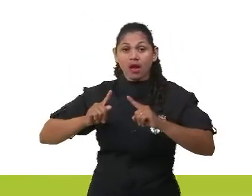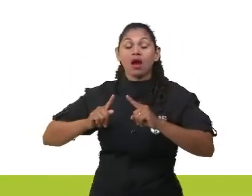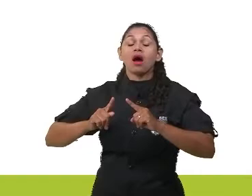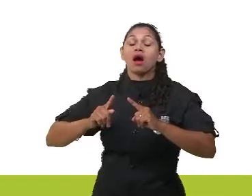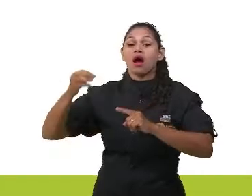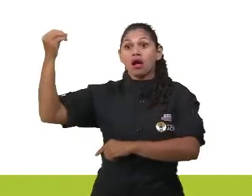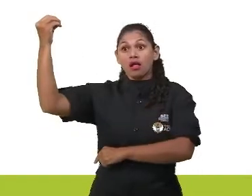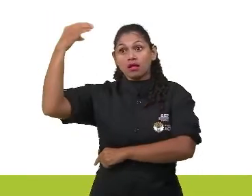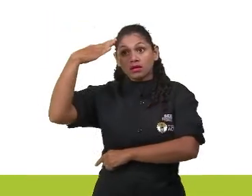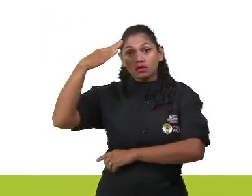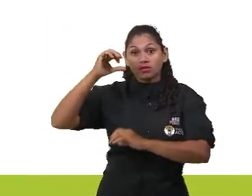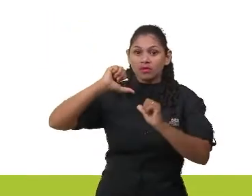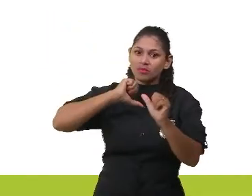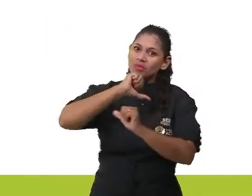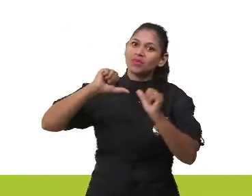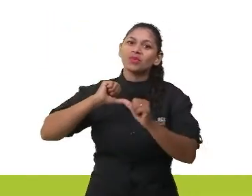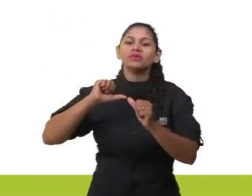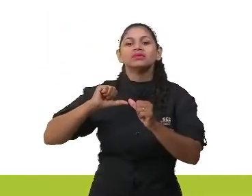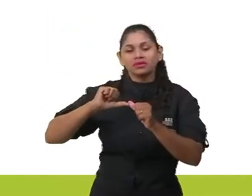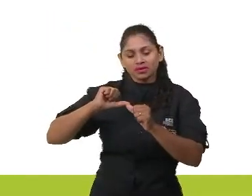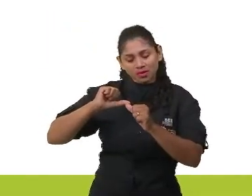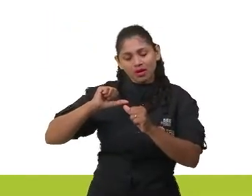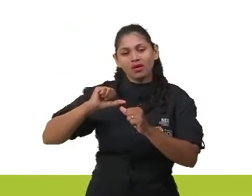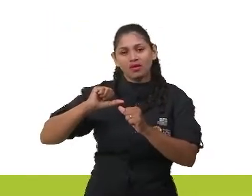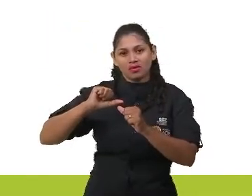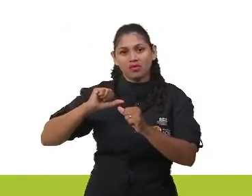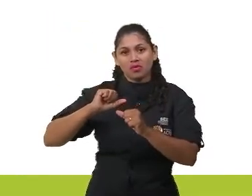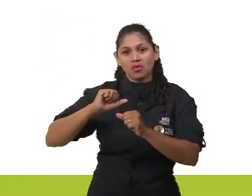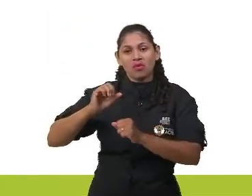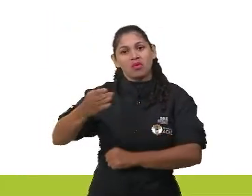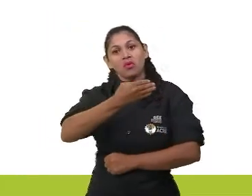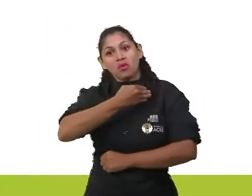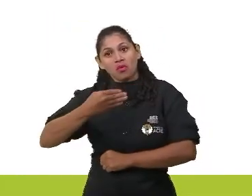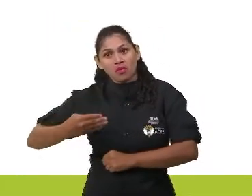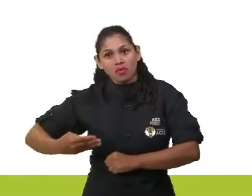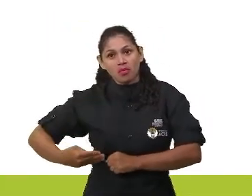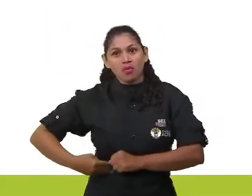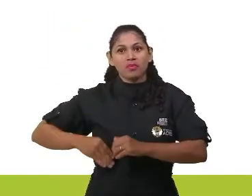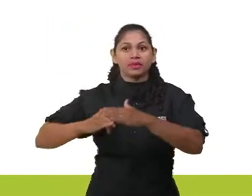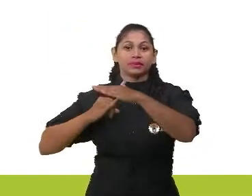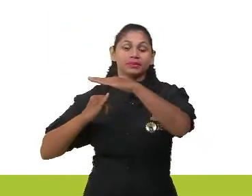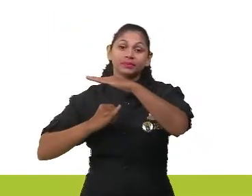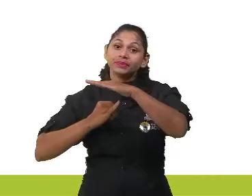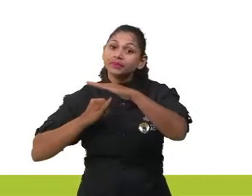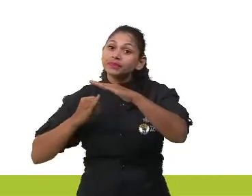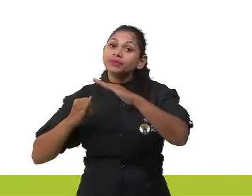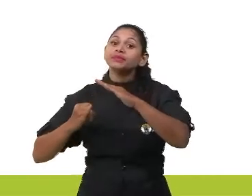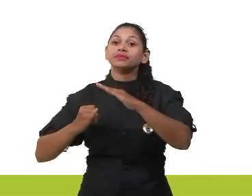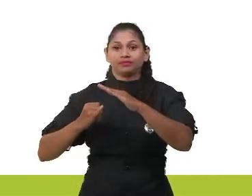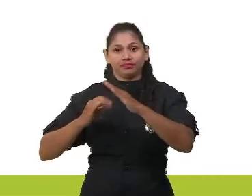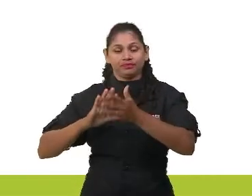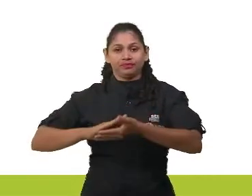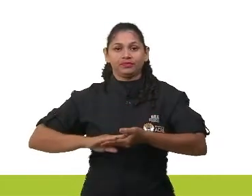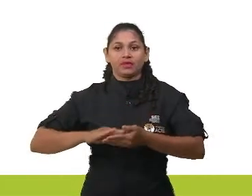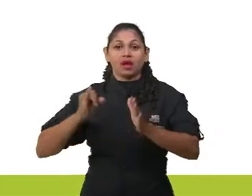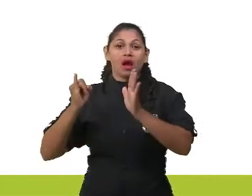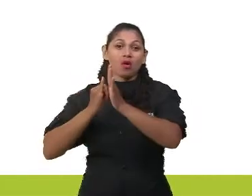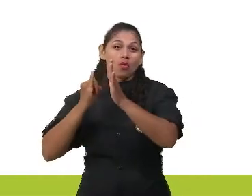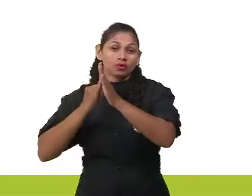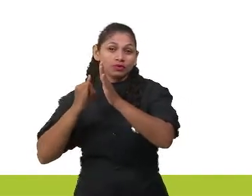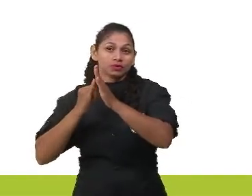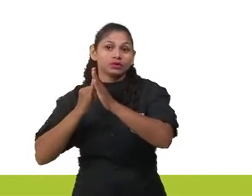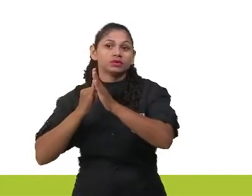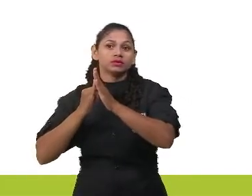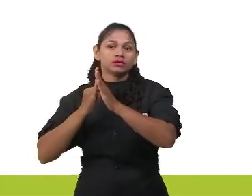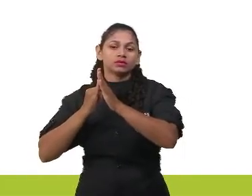governo constitucional, ou seja, na qual o rei vai ter, rei ou qualquer outro político vai ter submetido à Constituição, a um